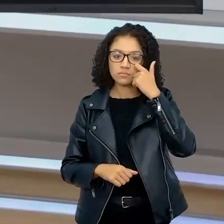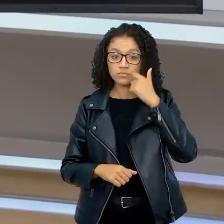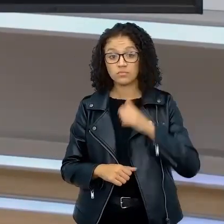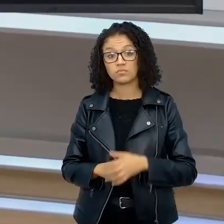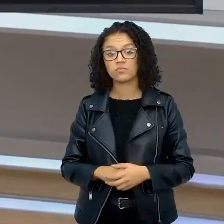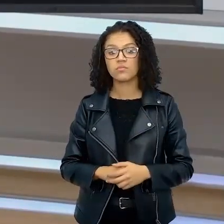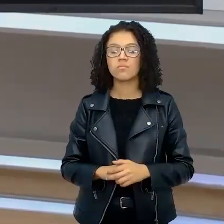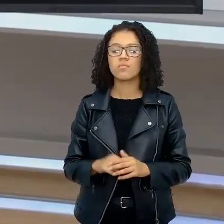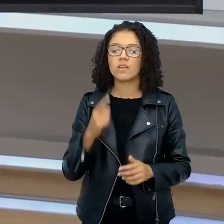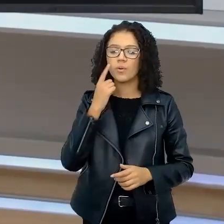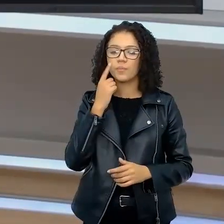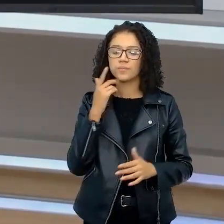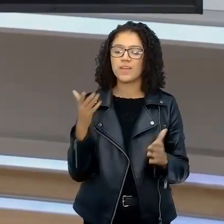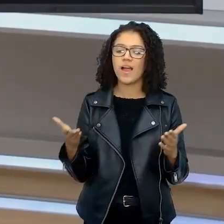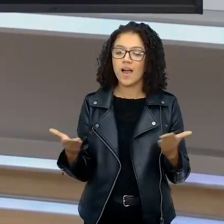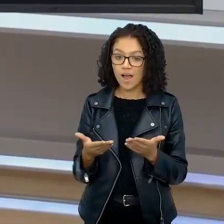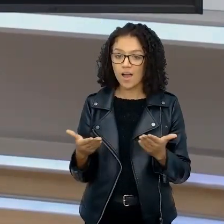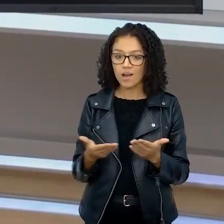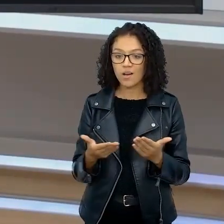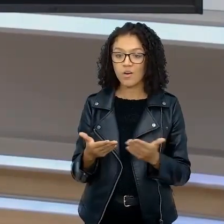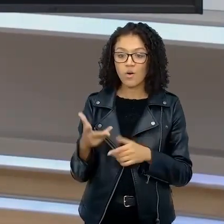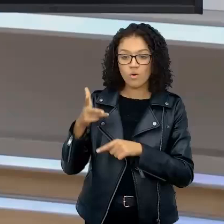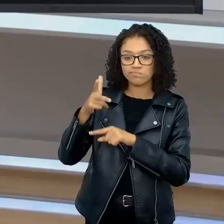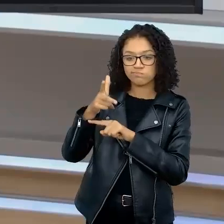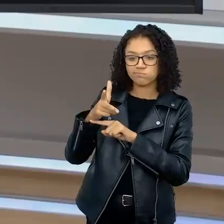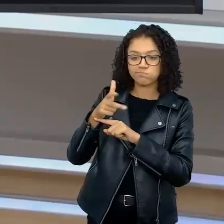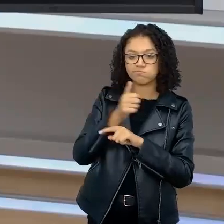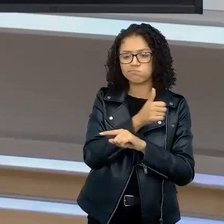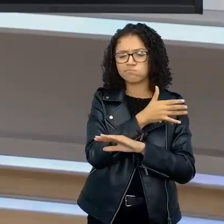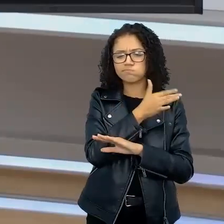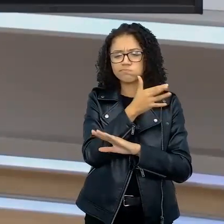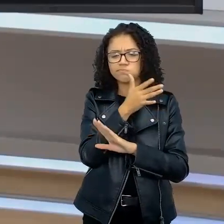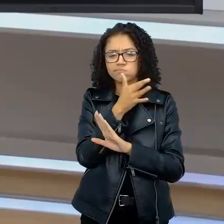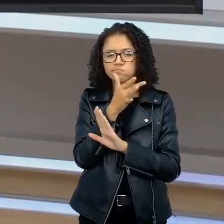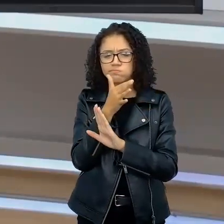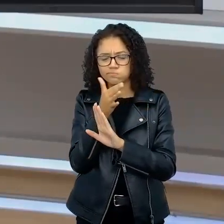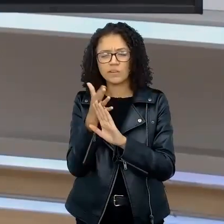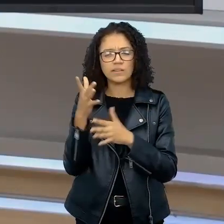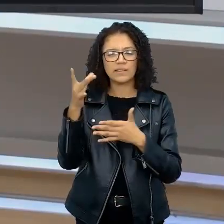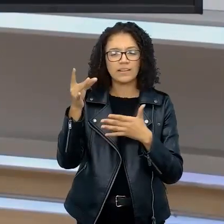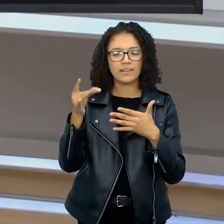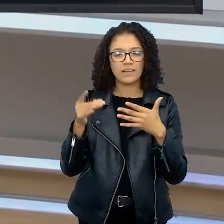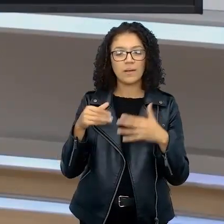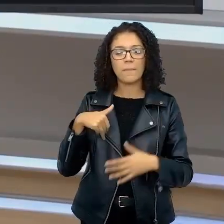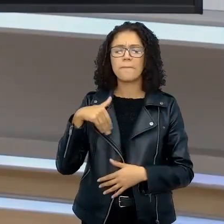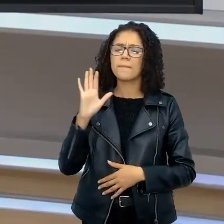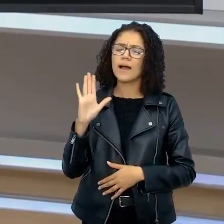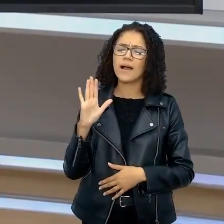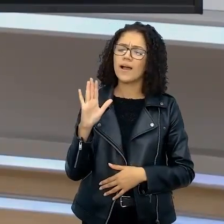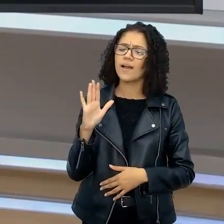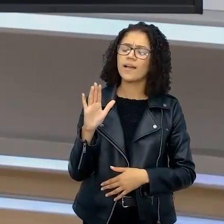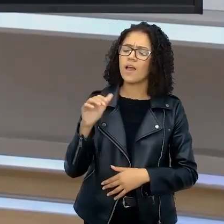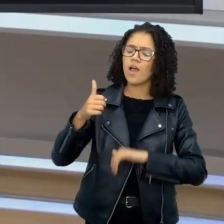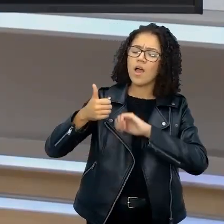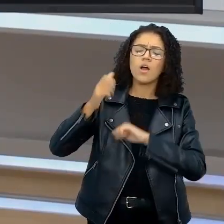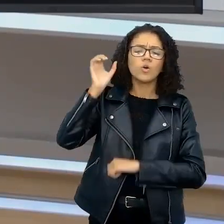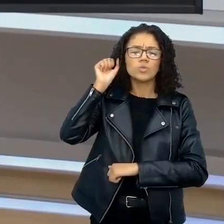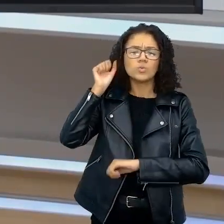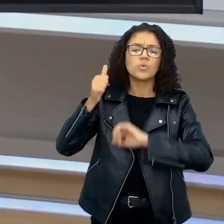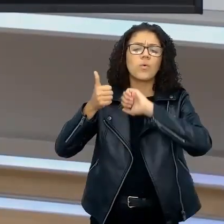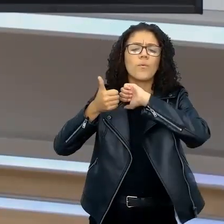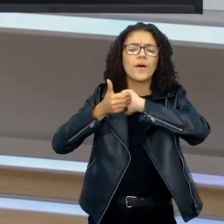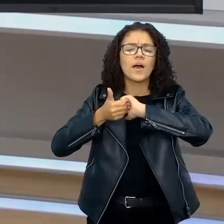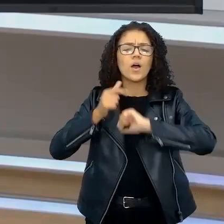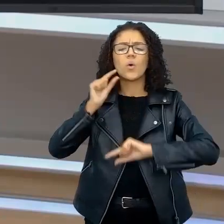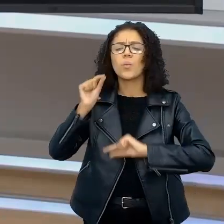Agora, eu vou passar um videozinho para vocês que vai explicar de forma um pouquinho mais debulhada o que é essa escuta qualificada, essa lei da